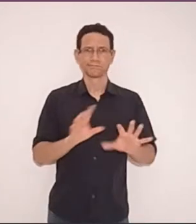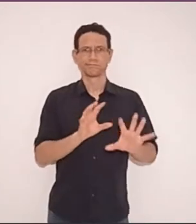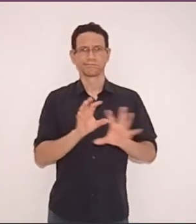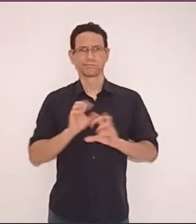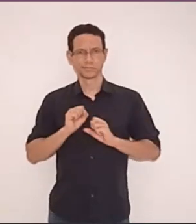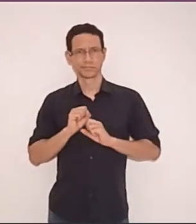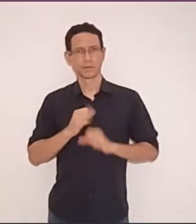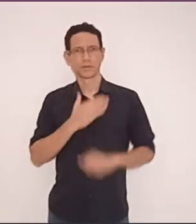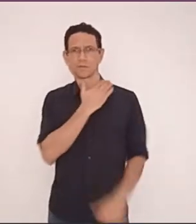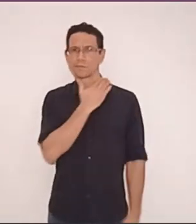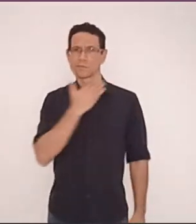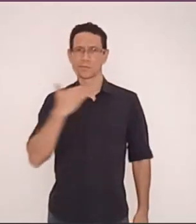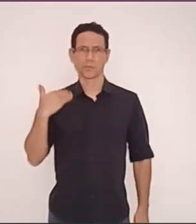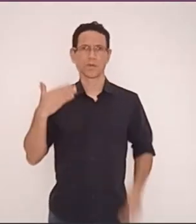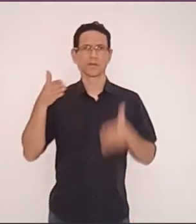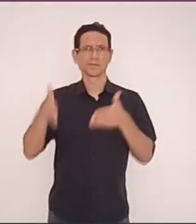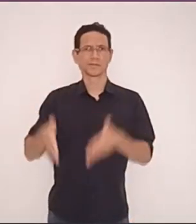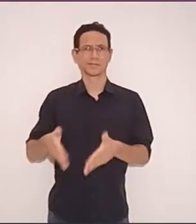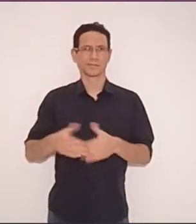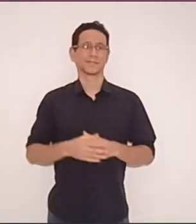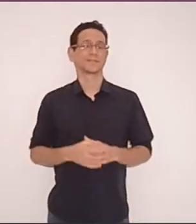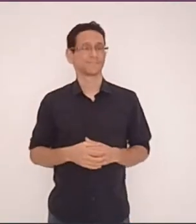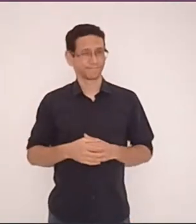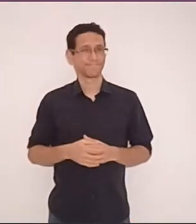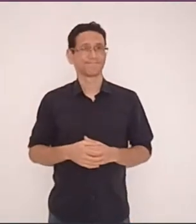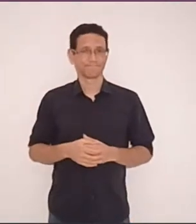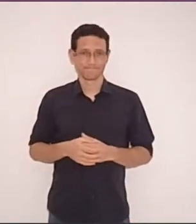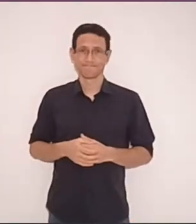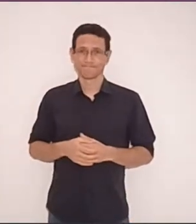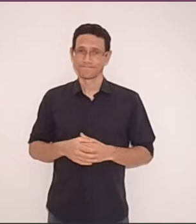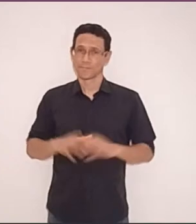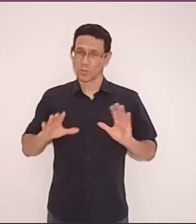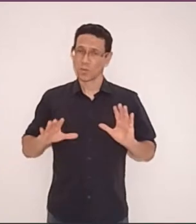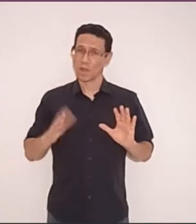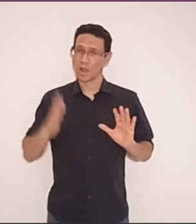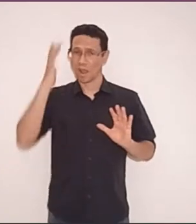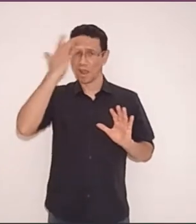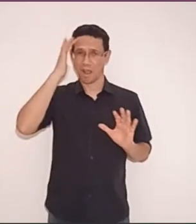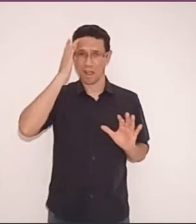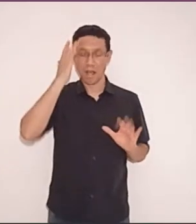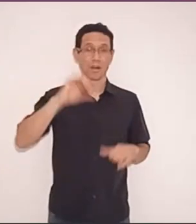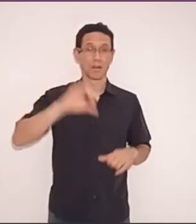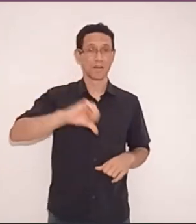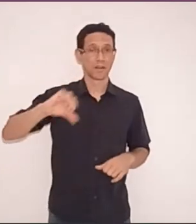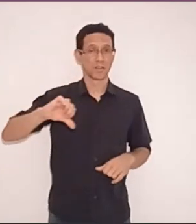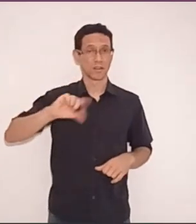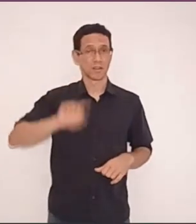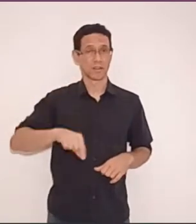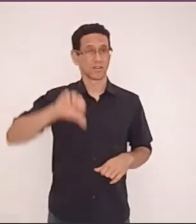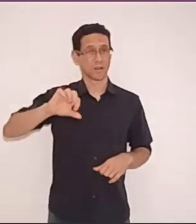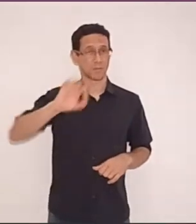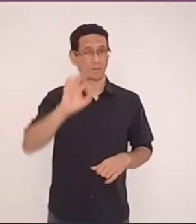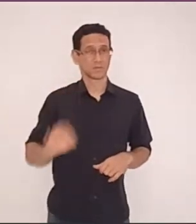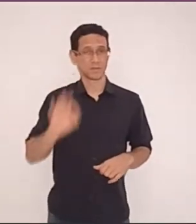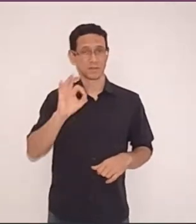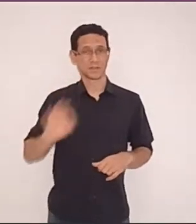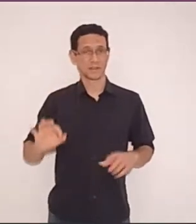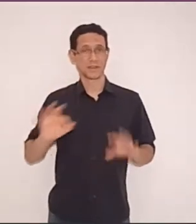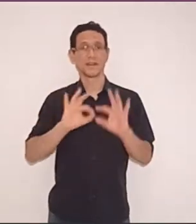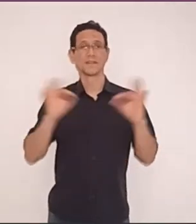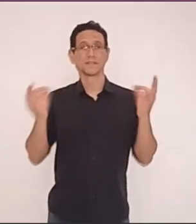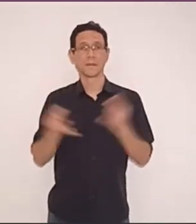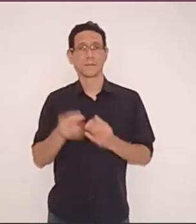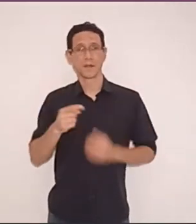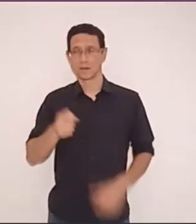infelizmente ela veio a óbito né E aí eu arrisco em dizer quase com 99,9 por cento e essa família aí